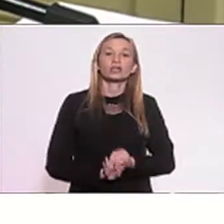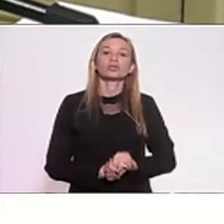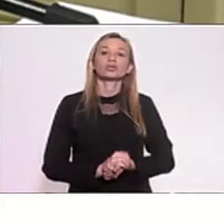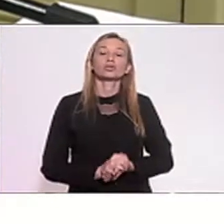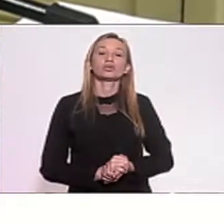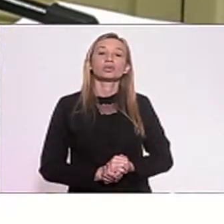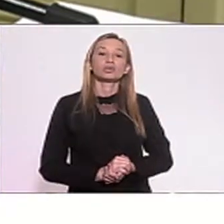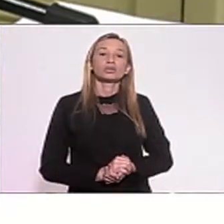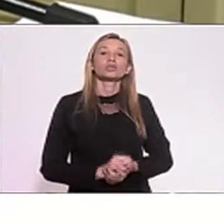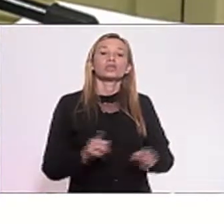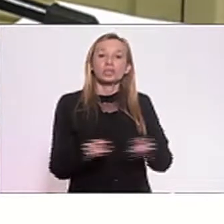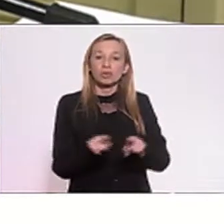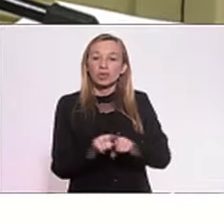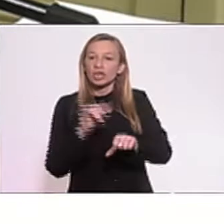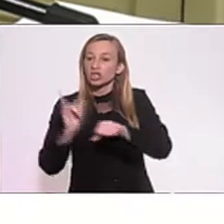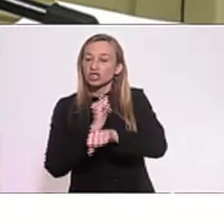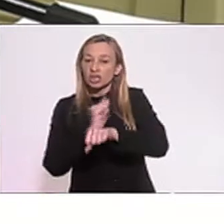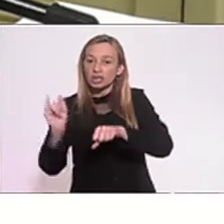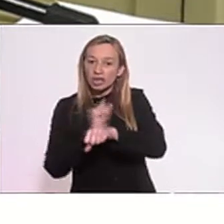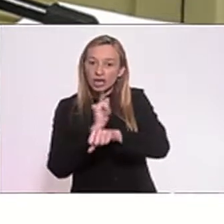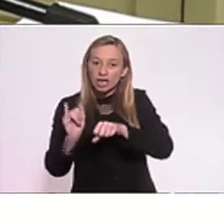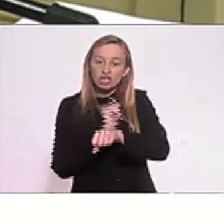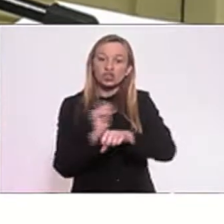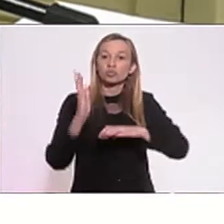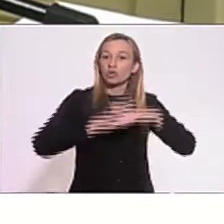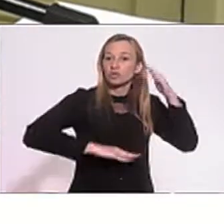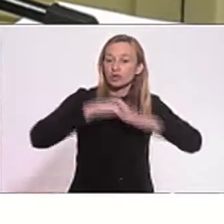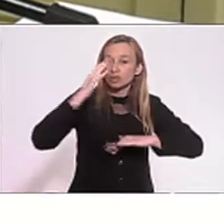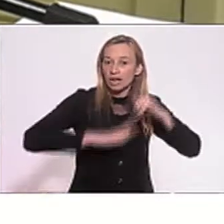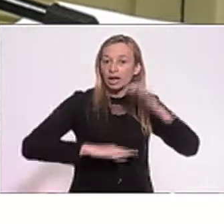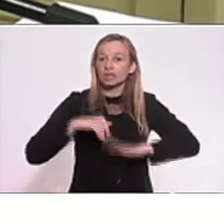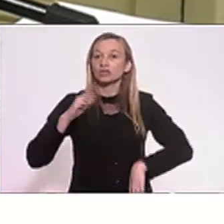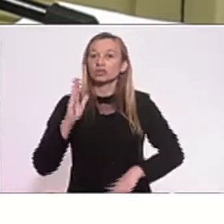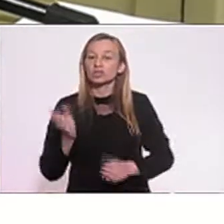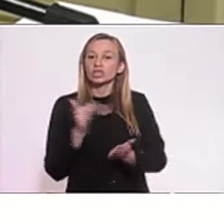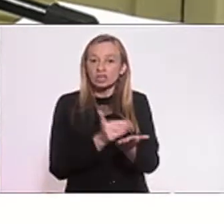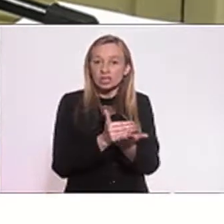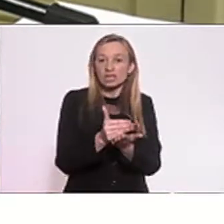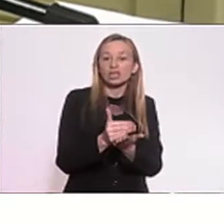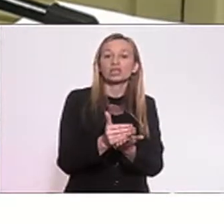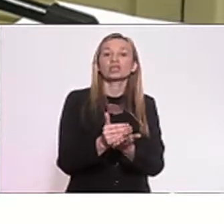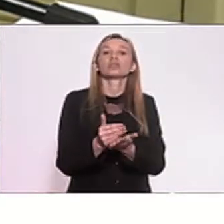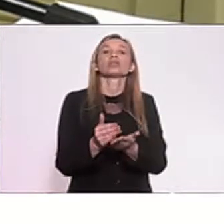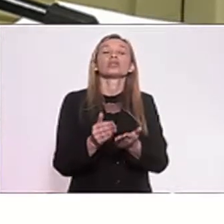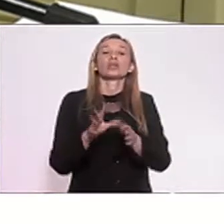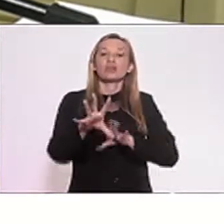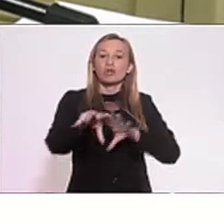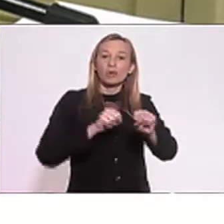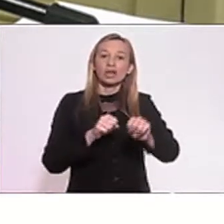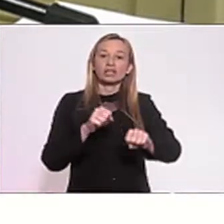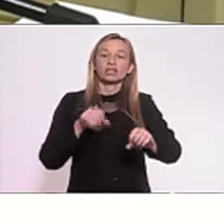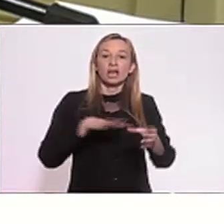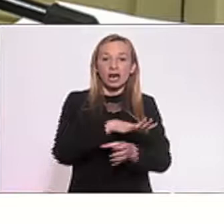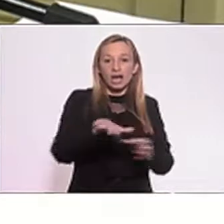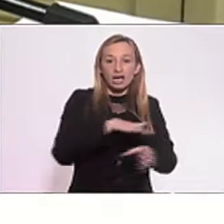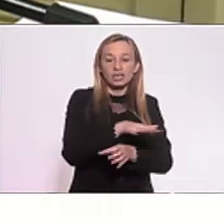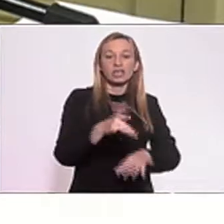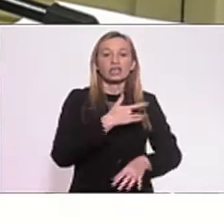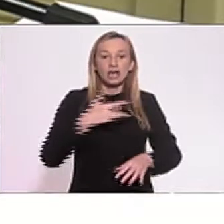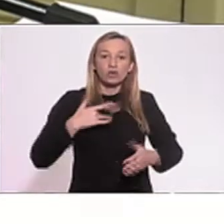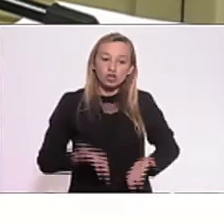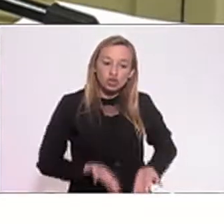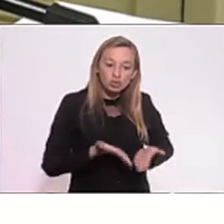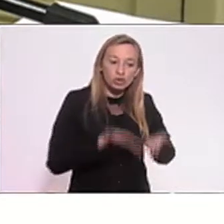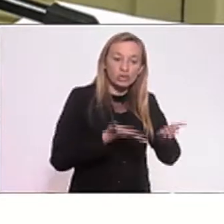promover estratégias de interiorização de profissionais recém-formados da área da saúde, a fim de estimular a interiorização